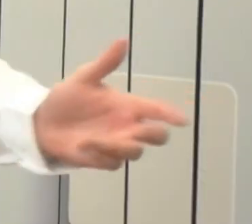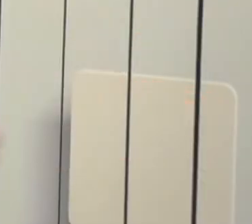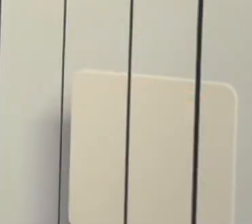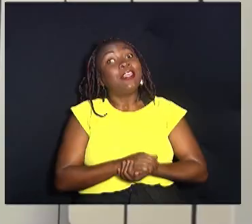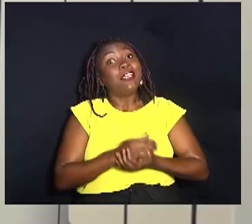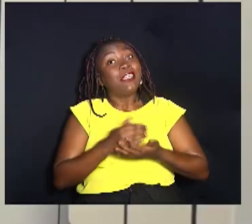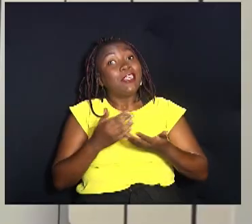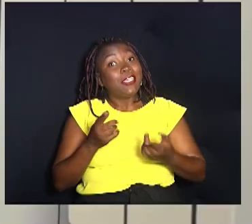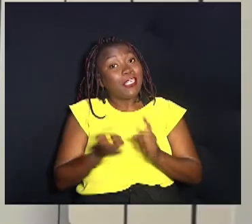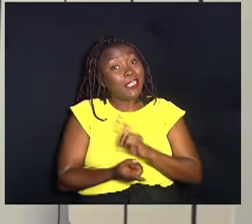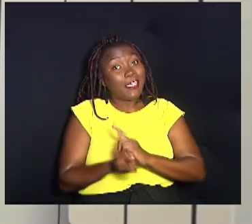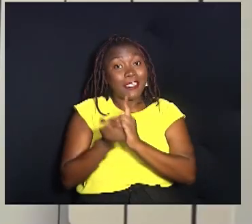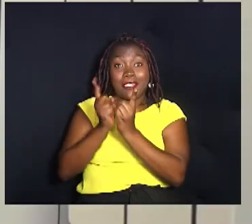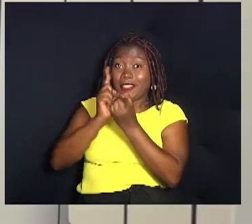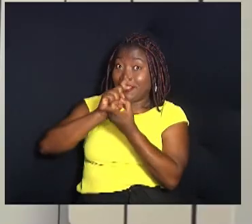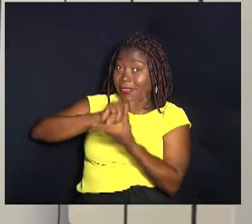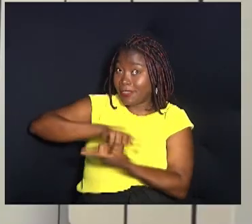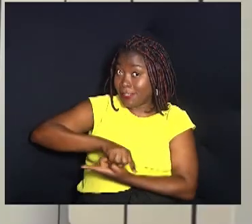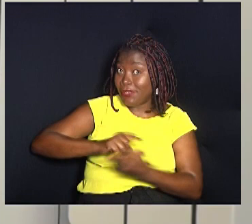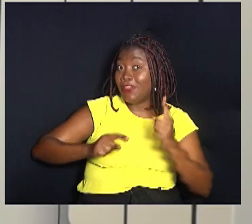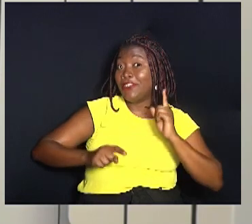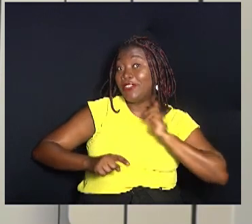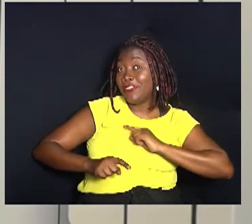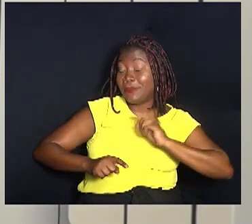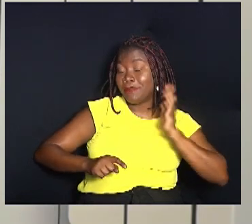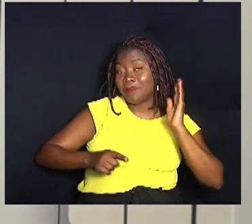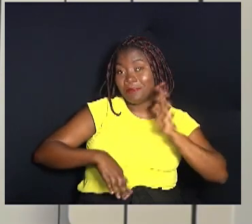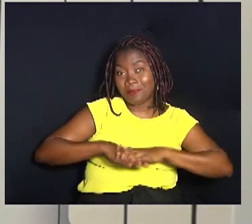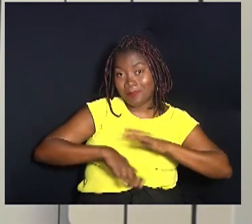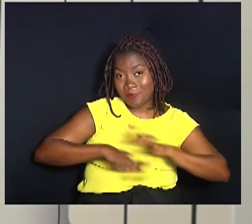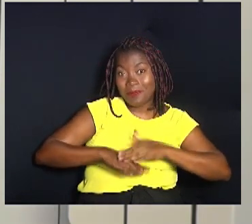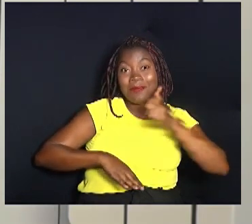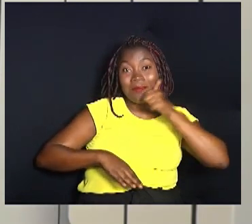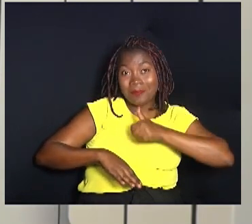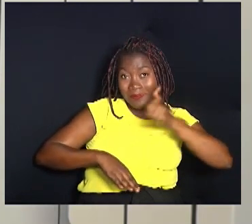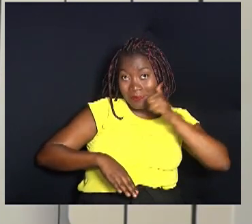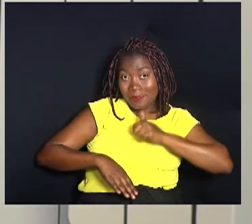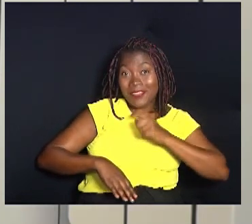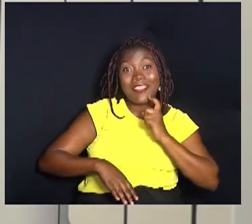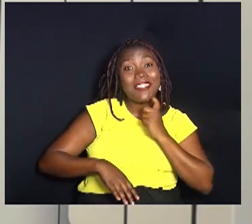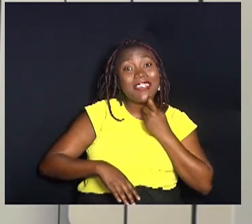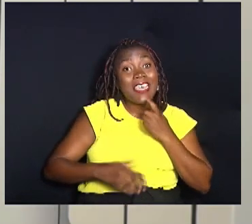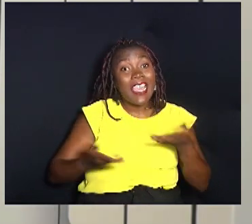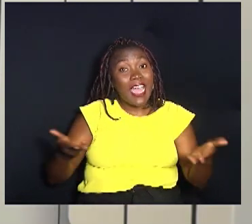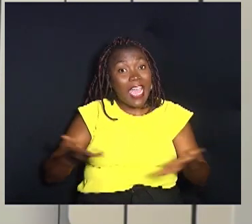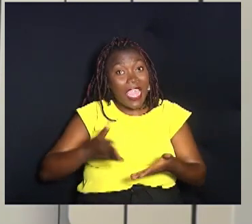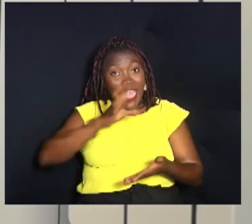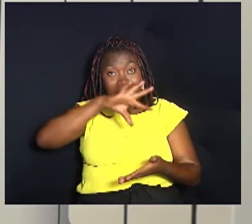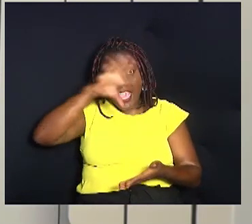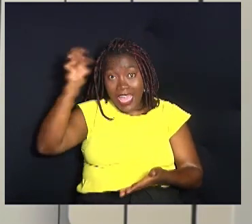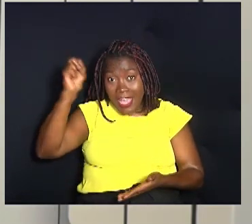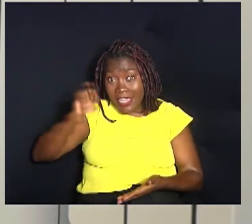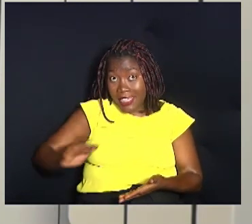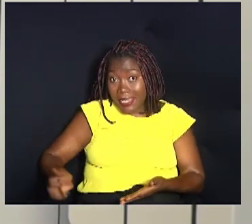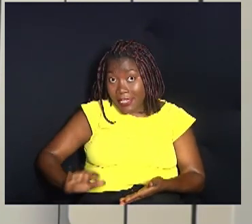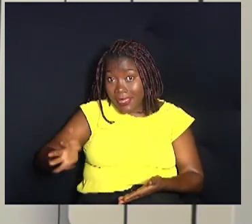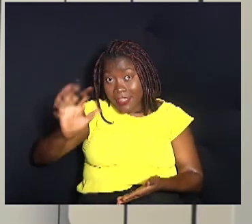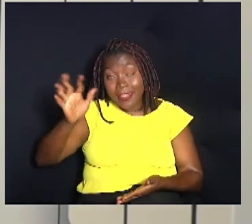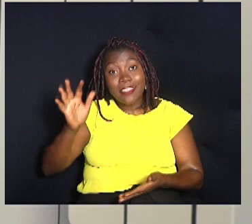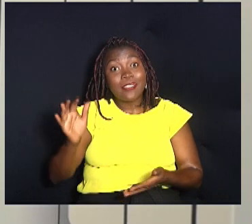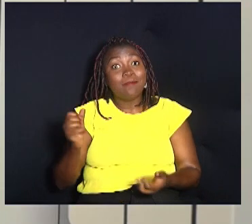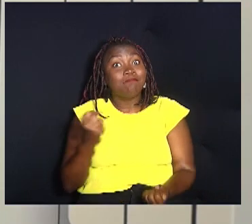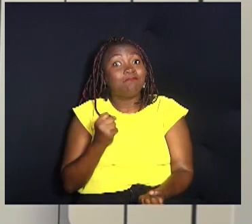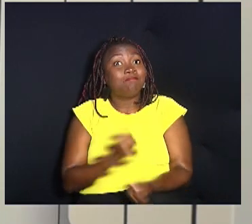E do outro lado, o futebol feminino Campinas, atual campeão da Taça das Favelas, está vibrando